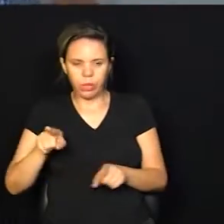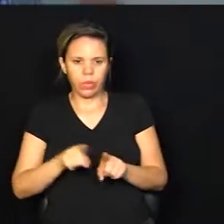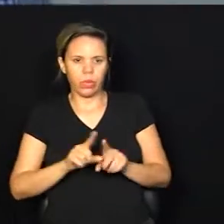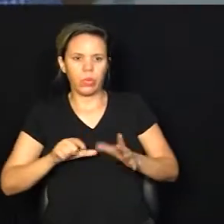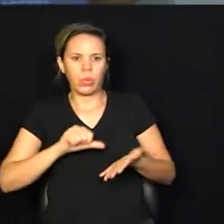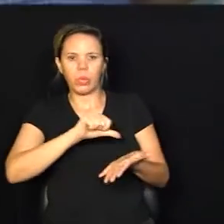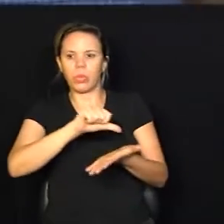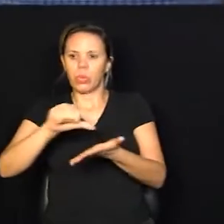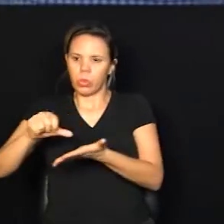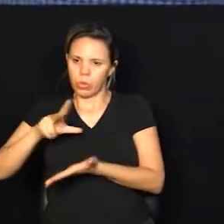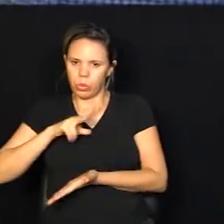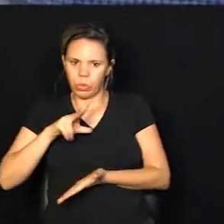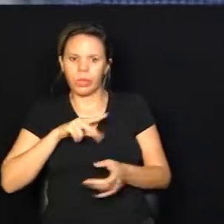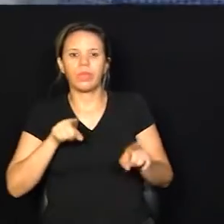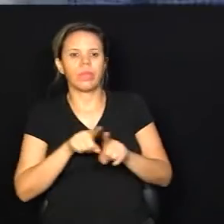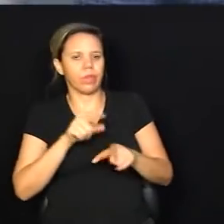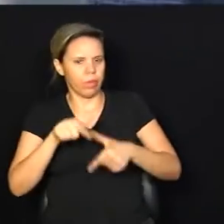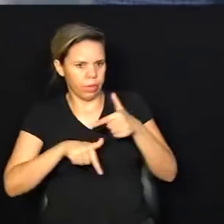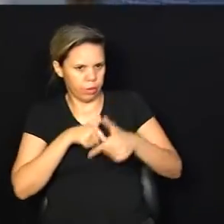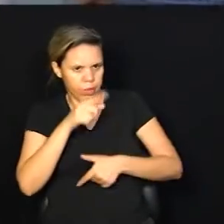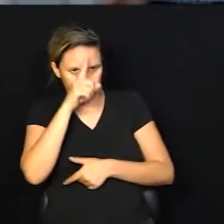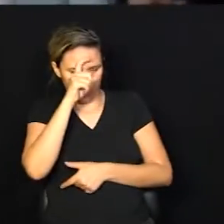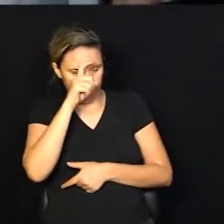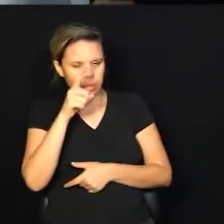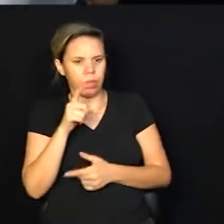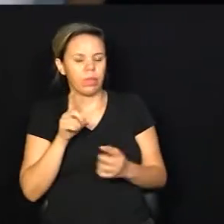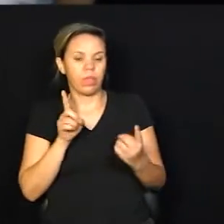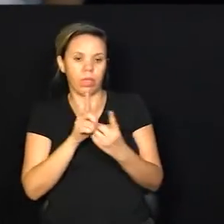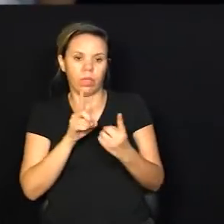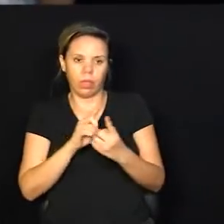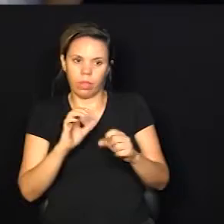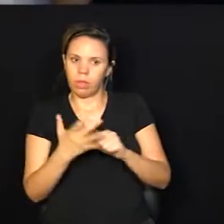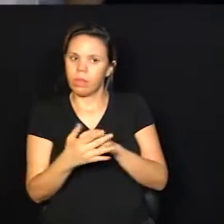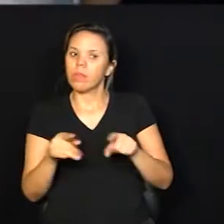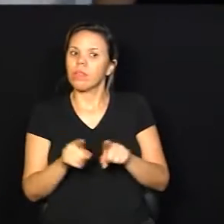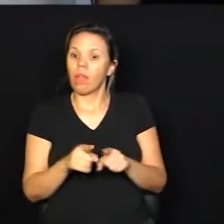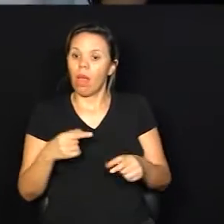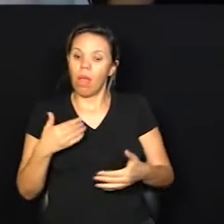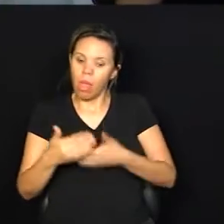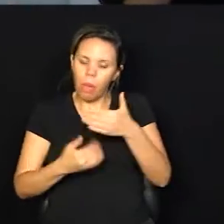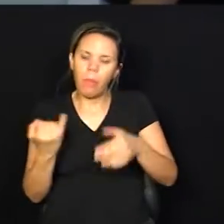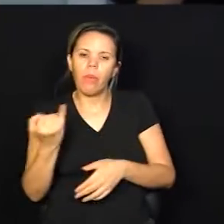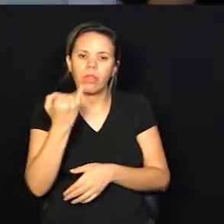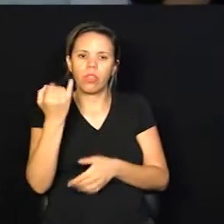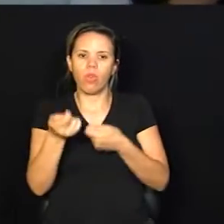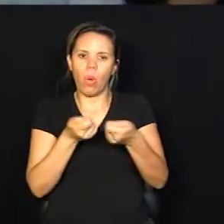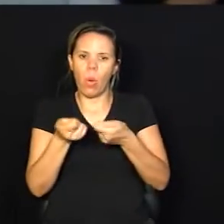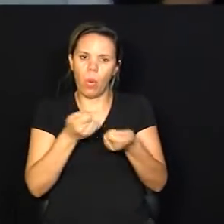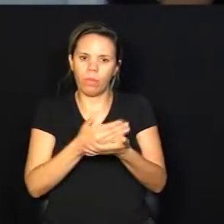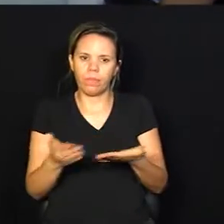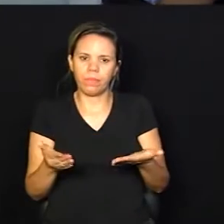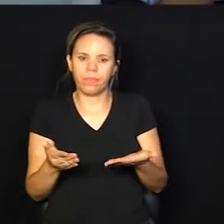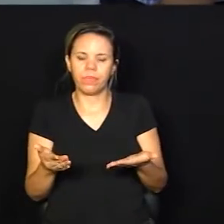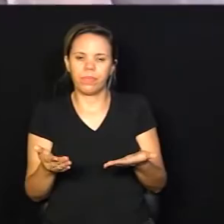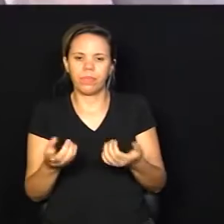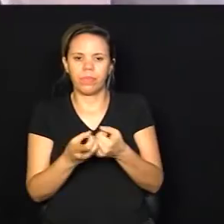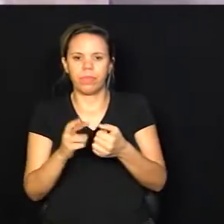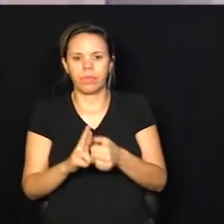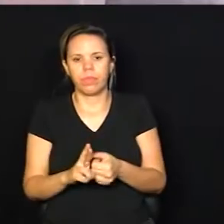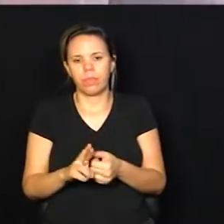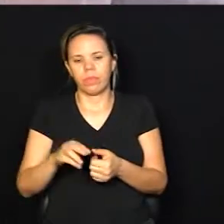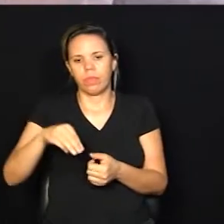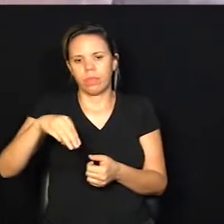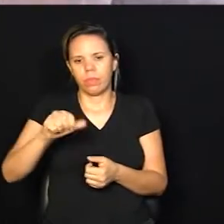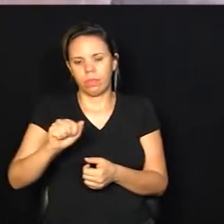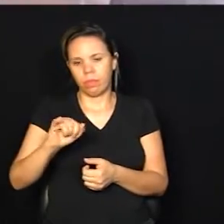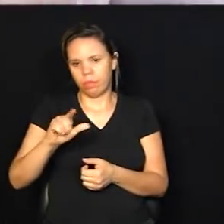Gatti, mas também toda a rede privada que atende a Covid-19. Então é um passo importante para o início do controle da pandemia. Para